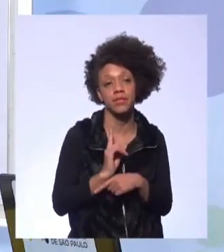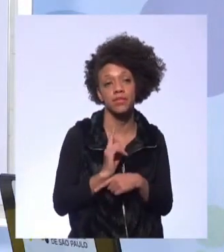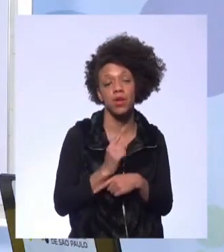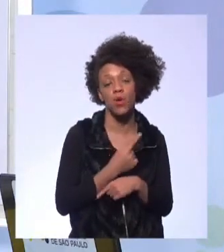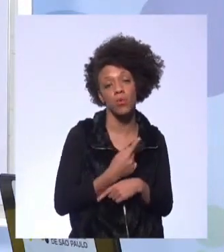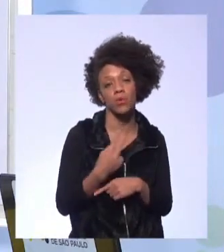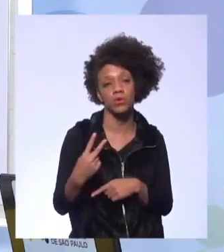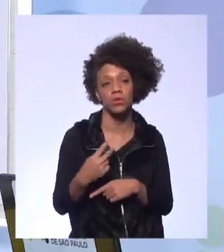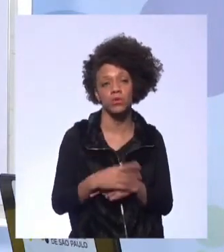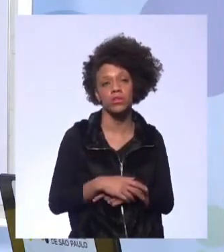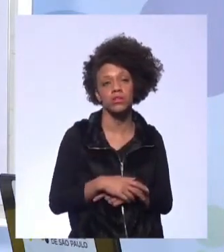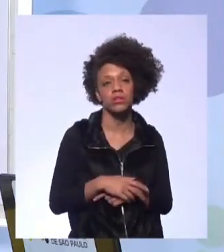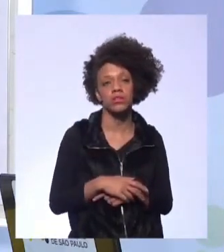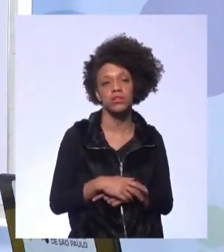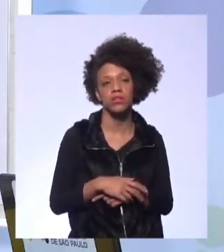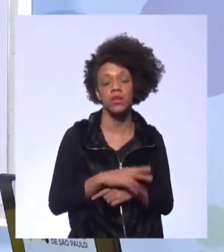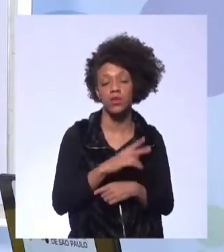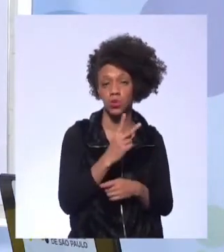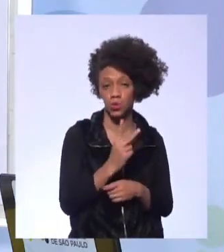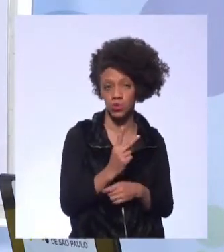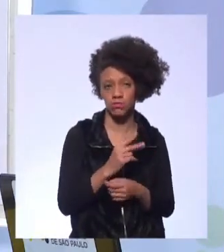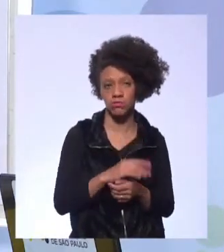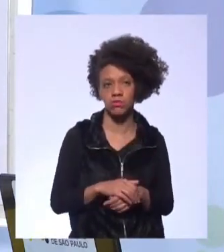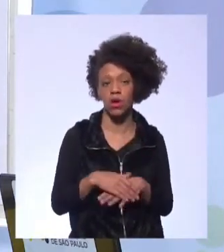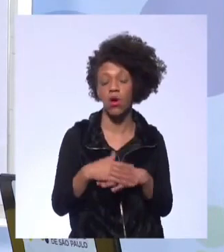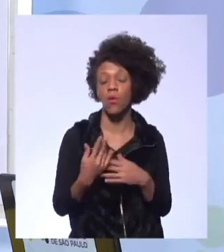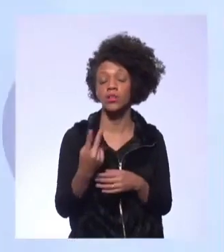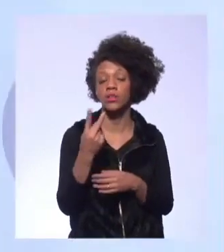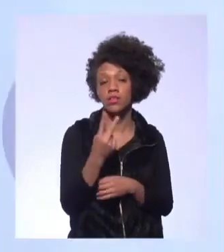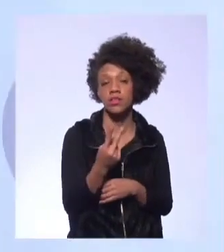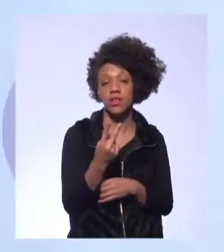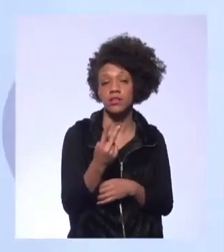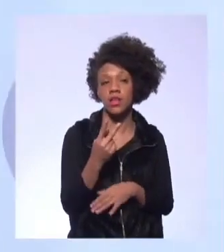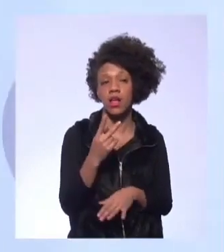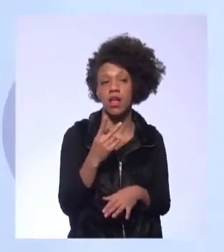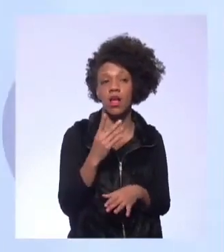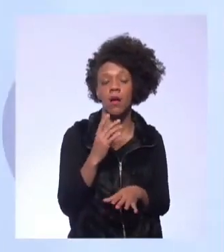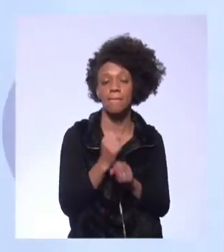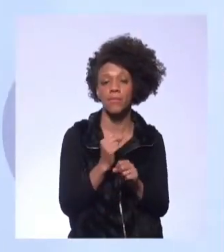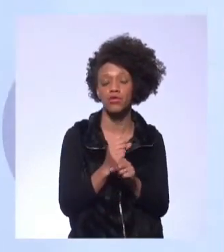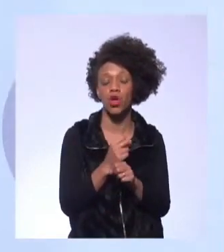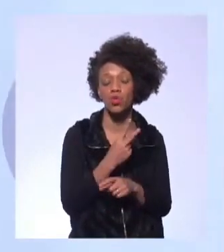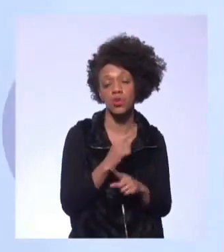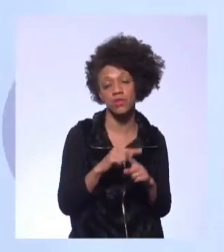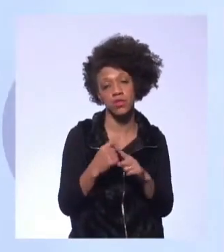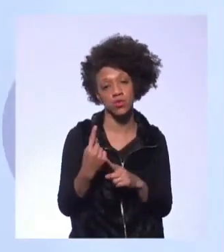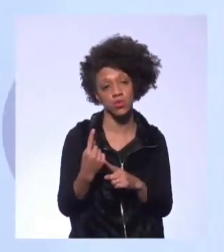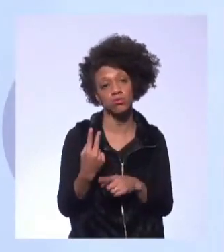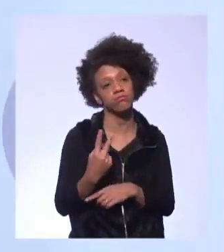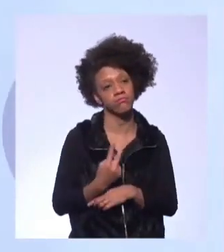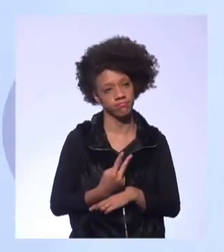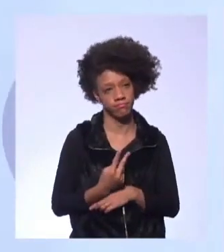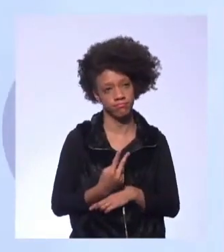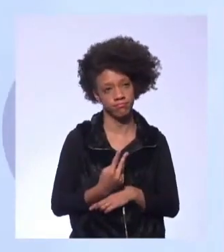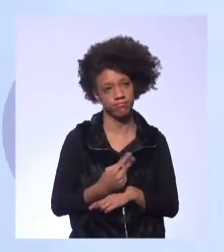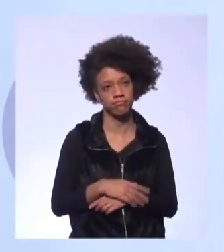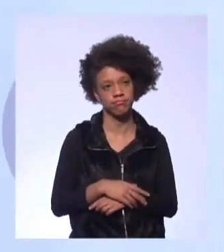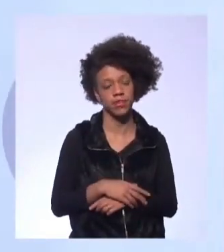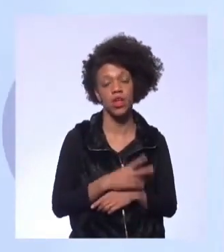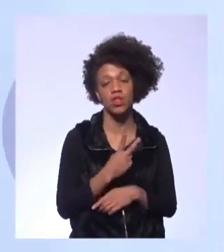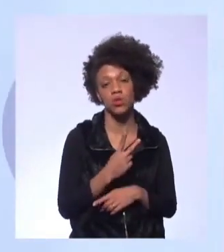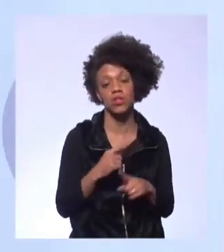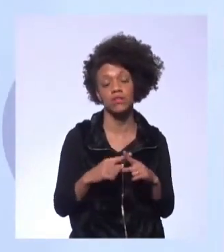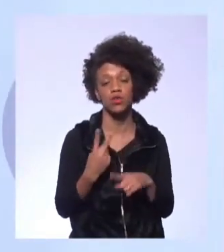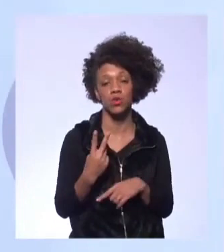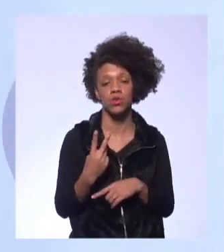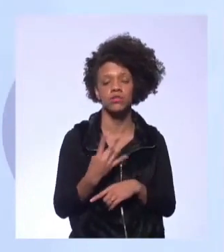eu coloco um 2 aqui na frente. Quando eu coloco um 2 aqui na frente, eu multiplico 2 vezes 1, 2. 2 vezes